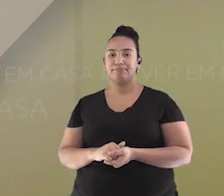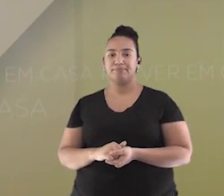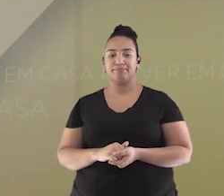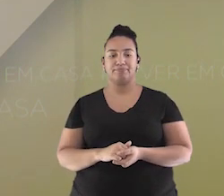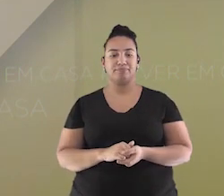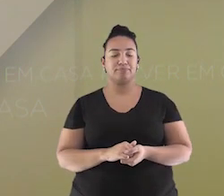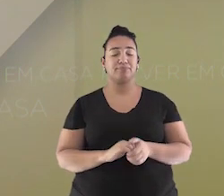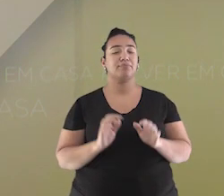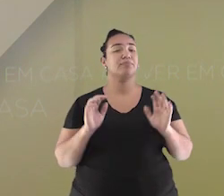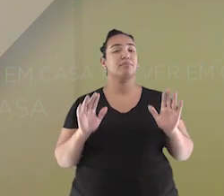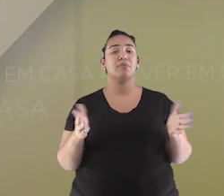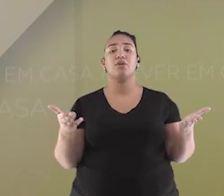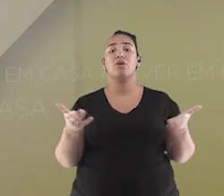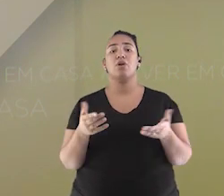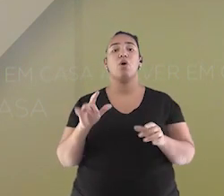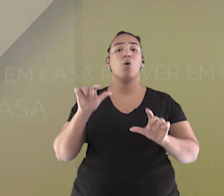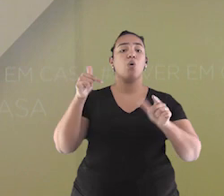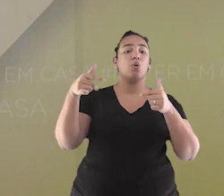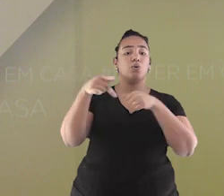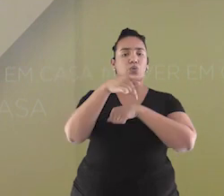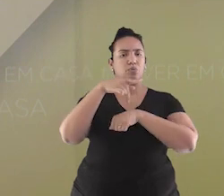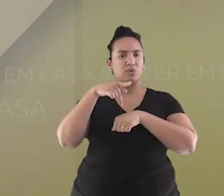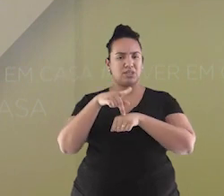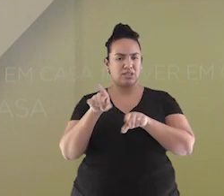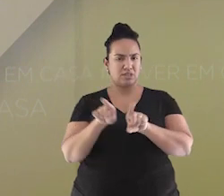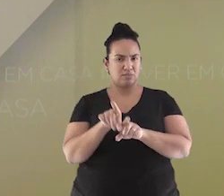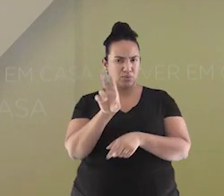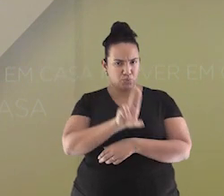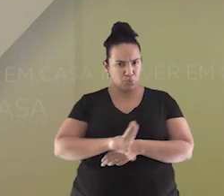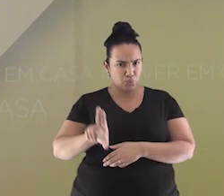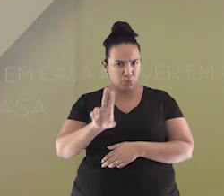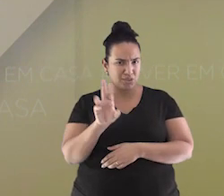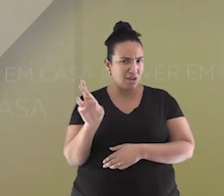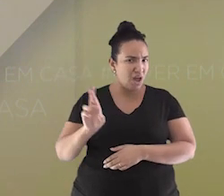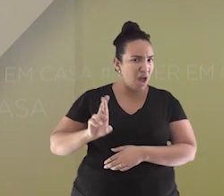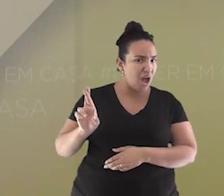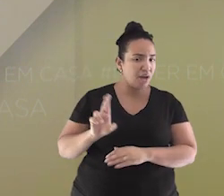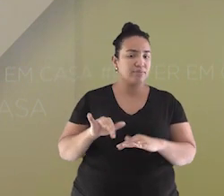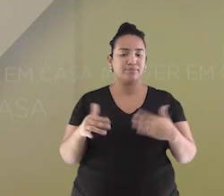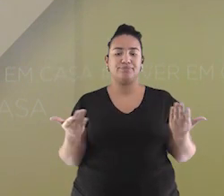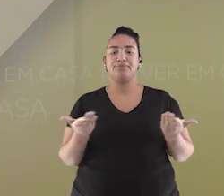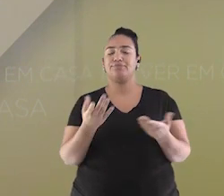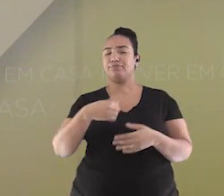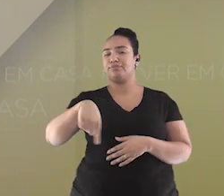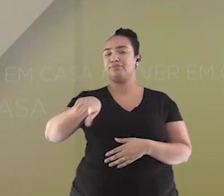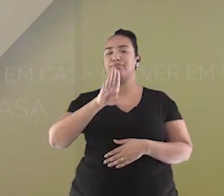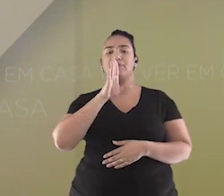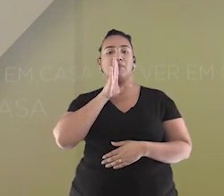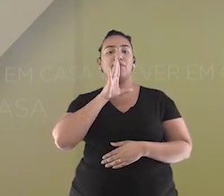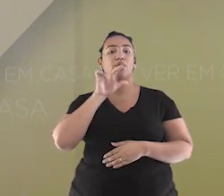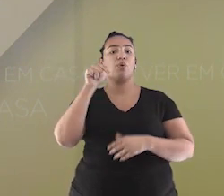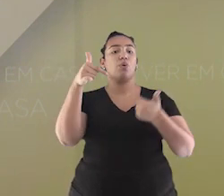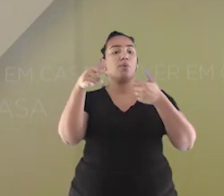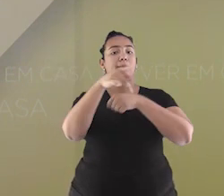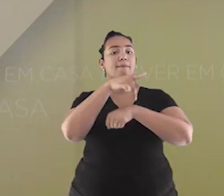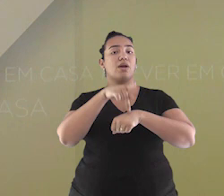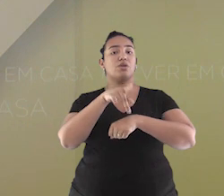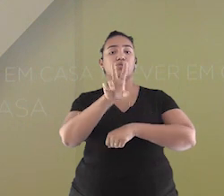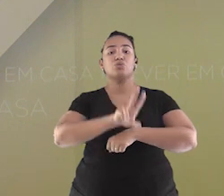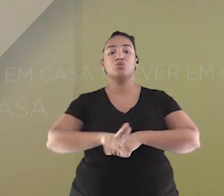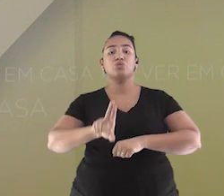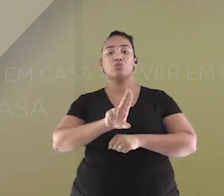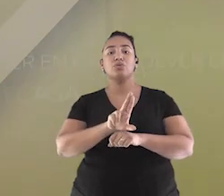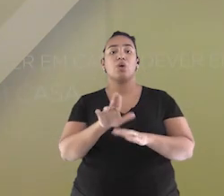brasileiro. E em outros países, será que eles utilizam o real também? Vamos conhecer quais são as moedas utilizadas em